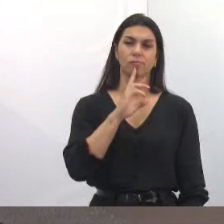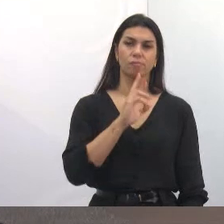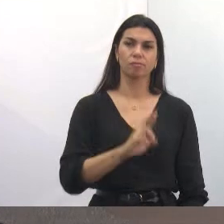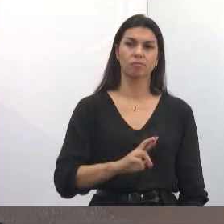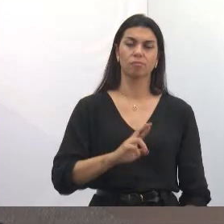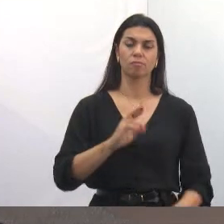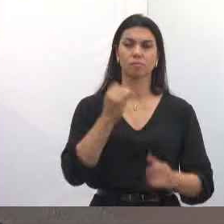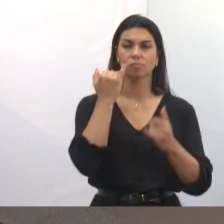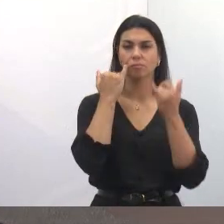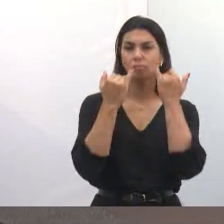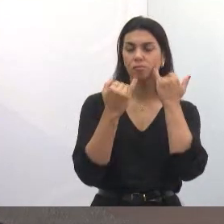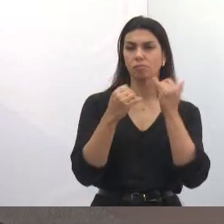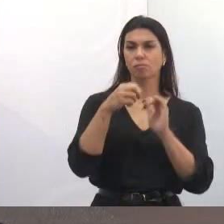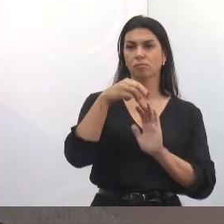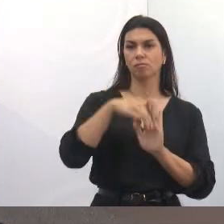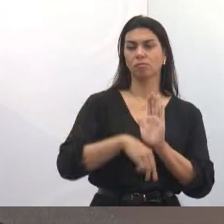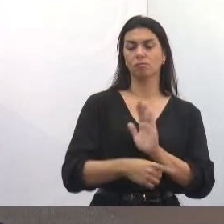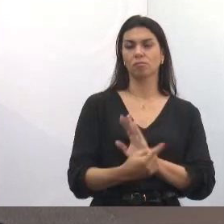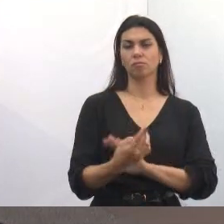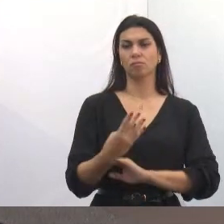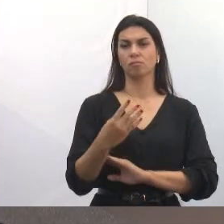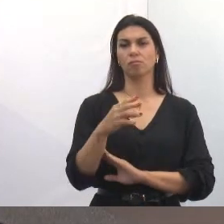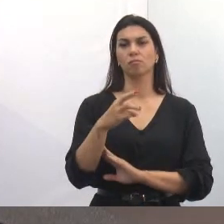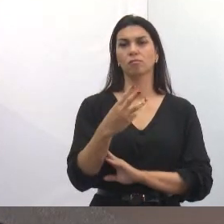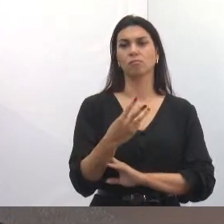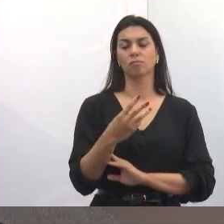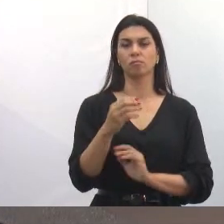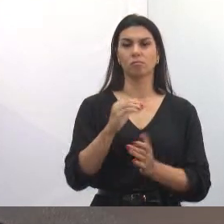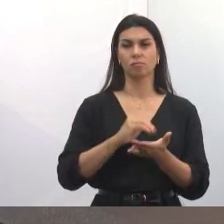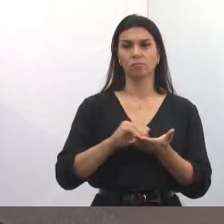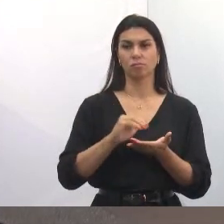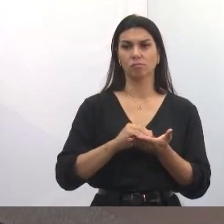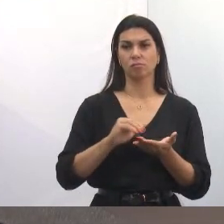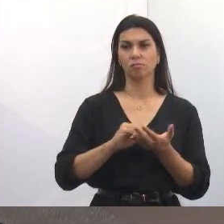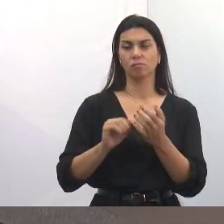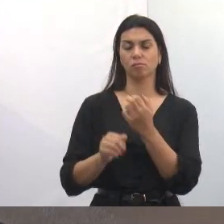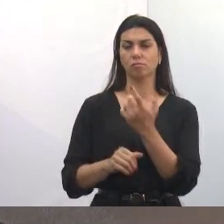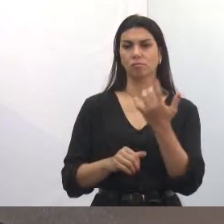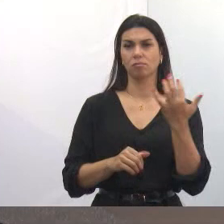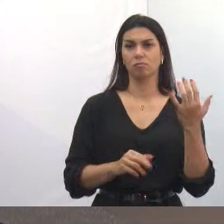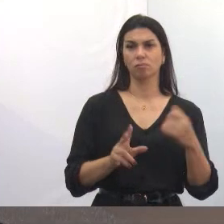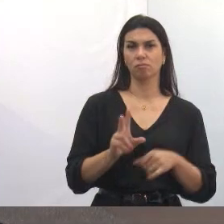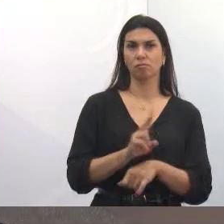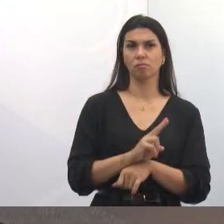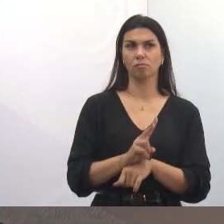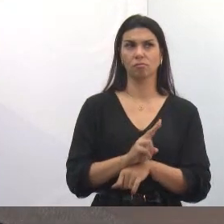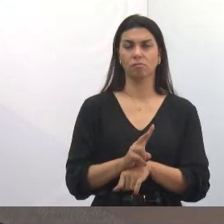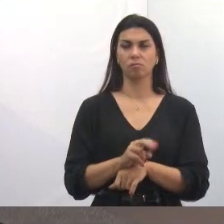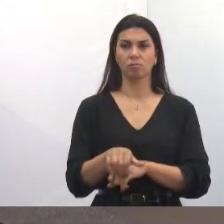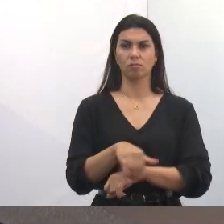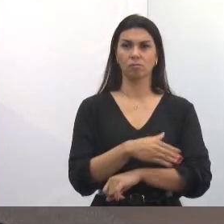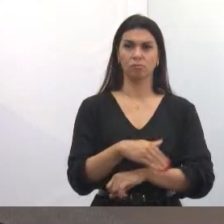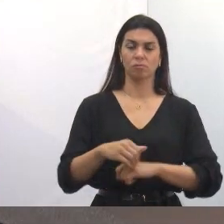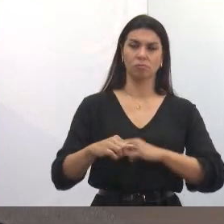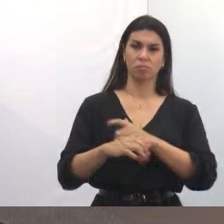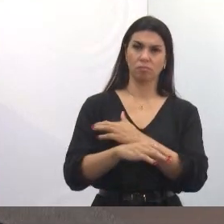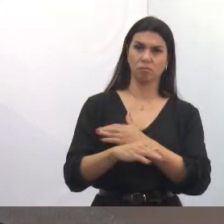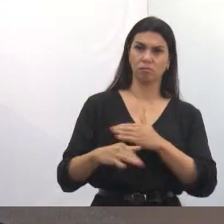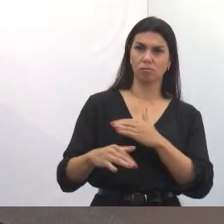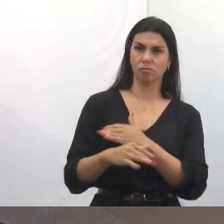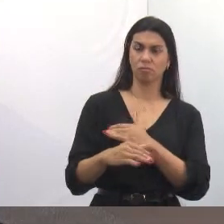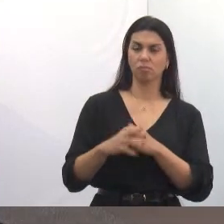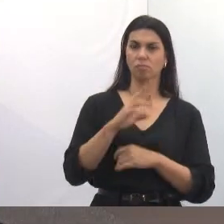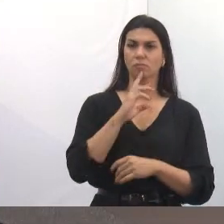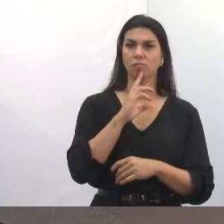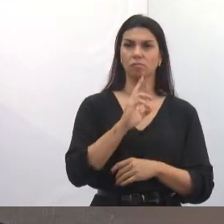informações. Segue o memorando 143, expedido pela Secretaria de Meio Ambiente e Zeladoria Urbana, Secretaria de Mobilidade Urbana, a fim